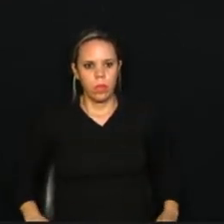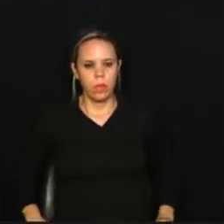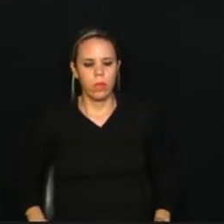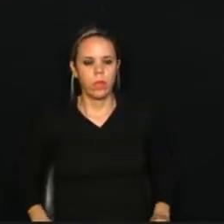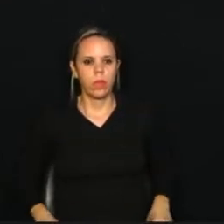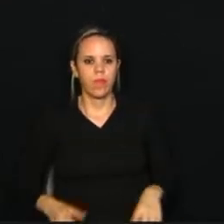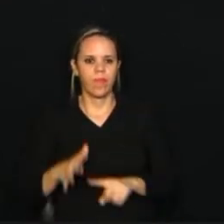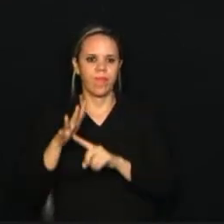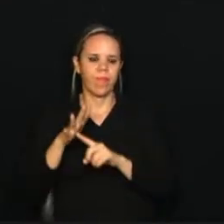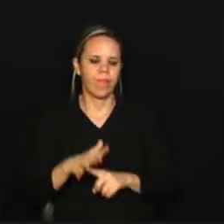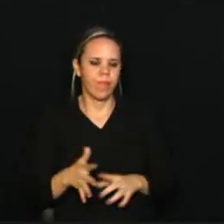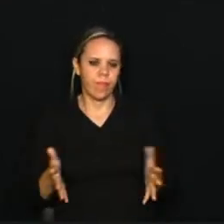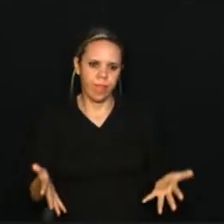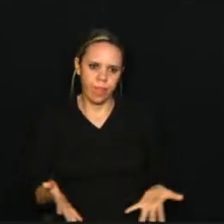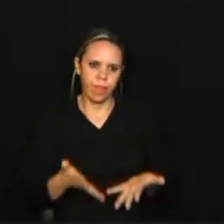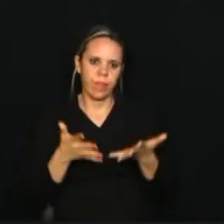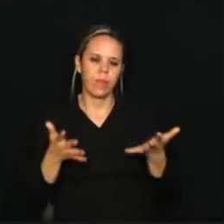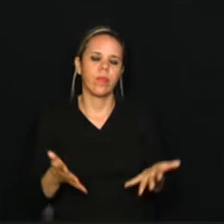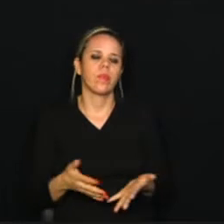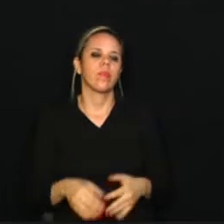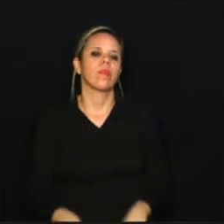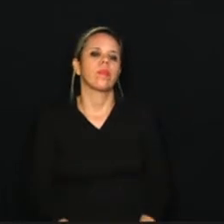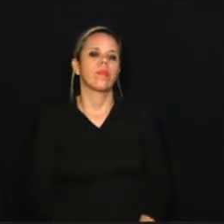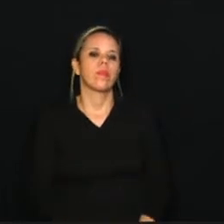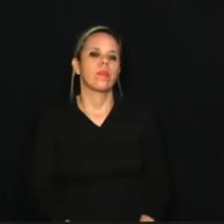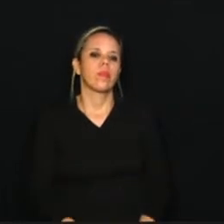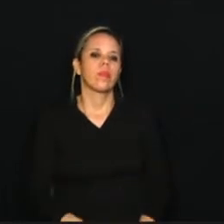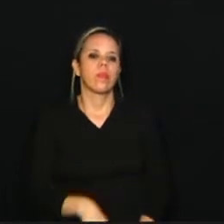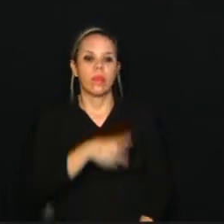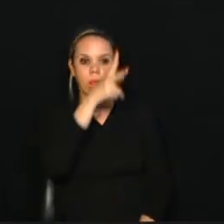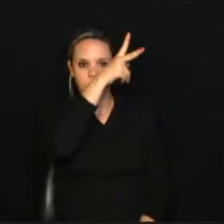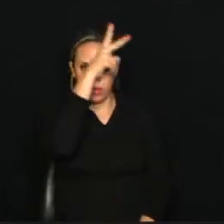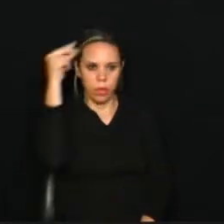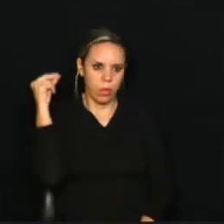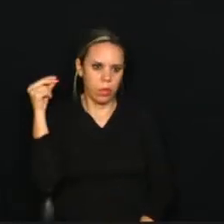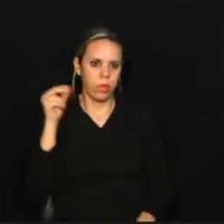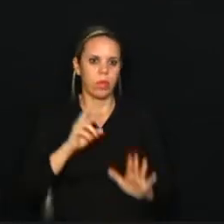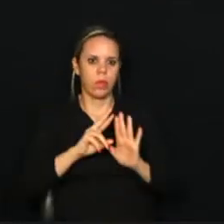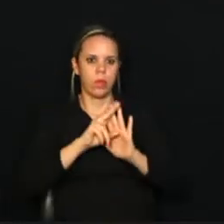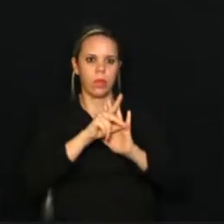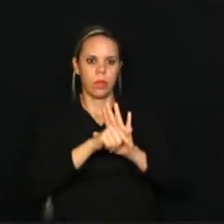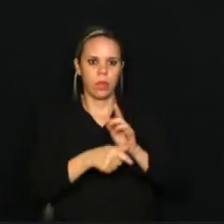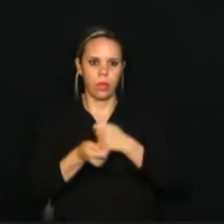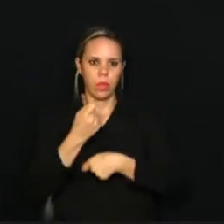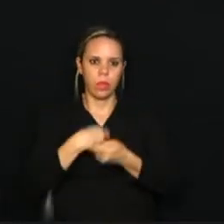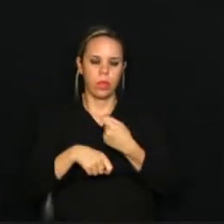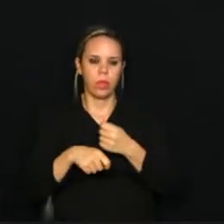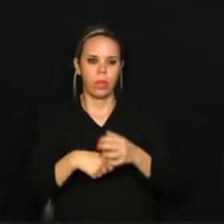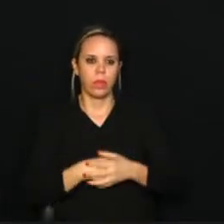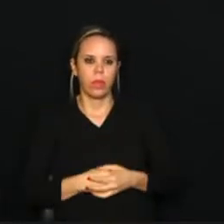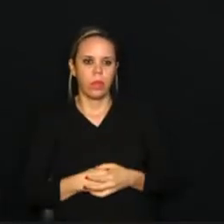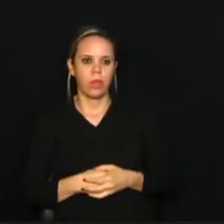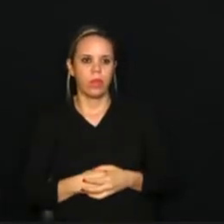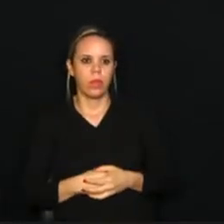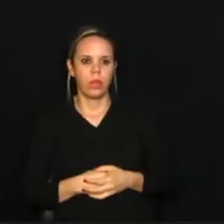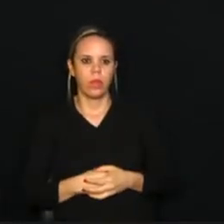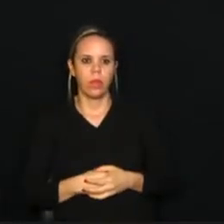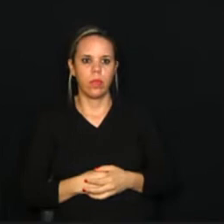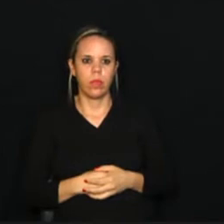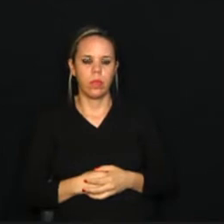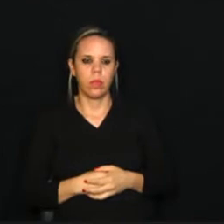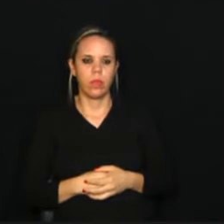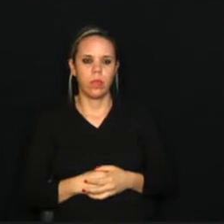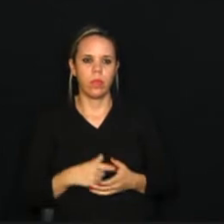pressionando, por que não, a prefeitura, através das diversas administrações, não é? Nós